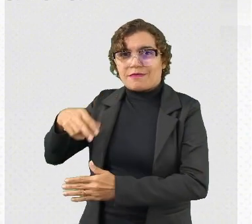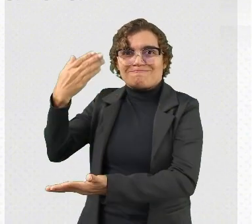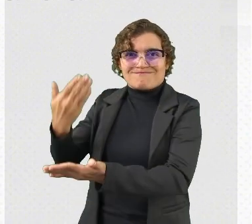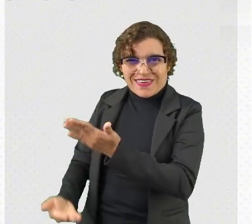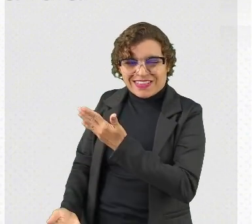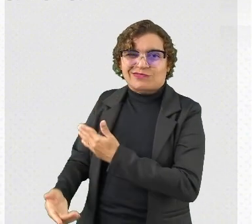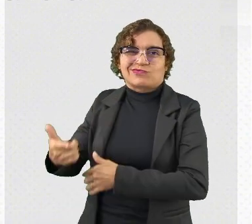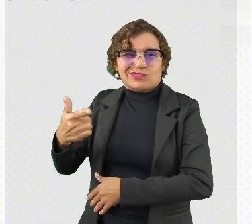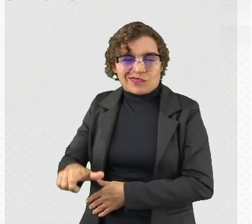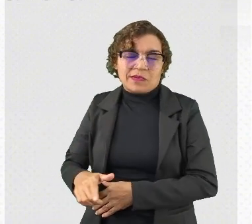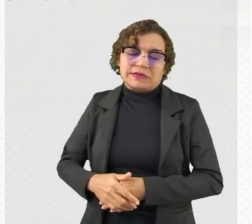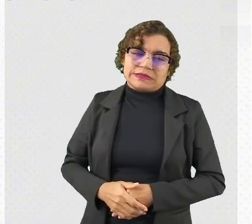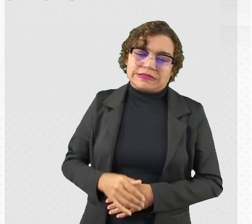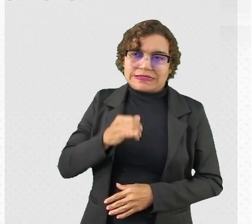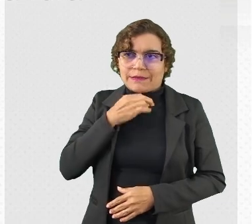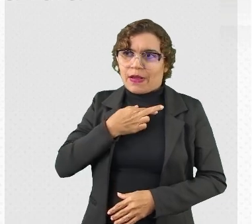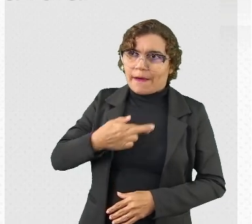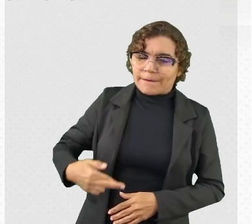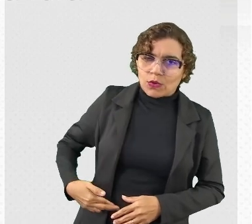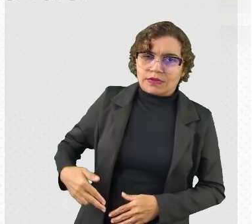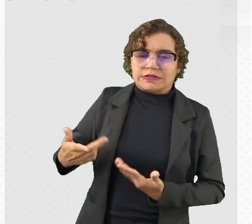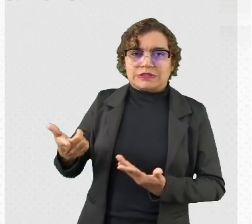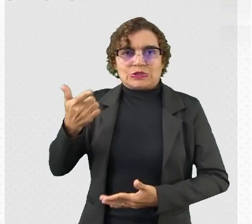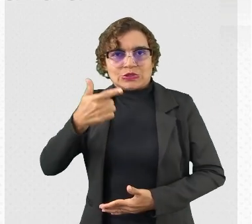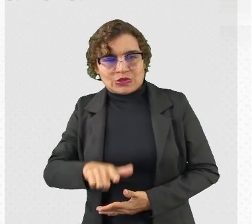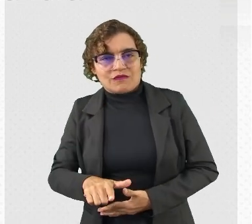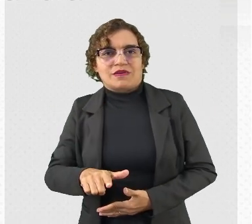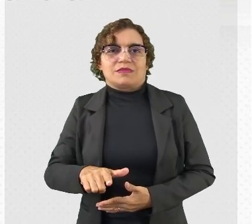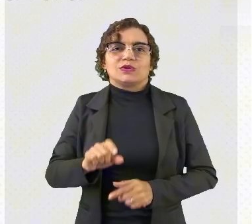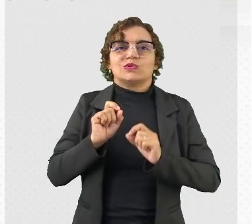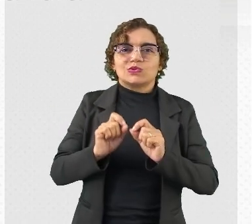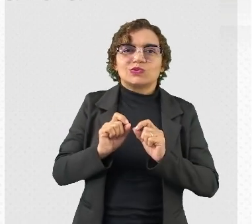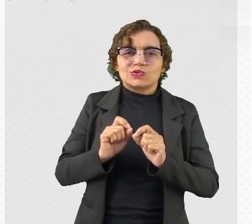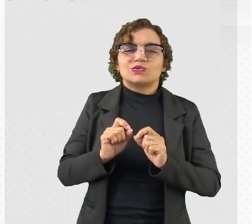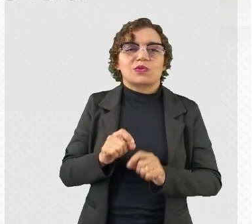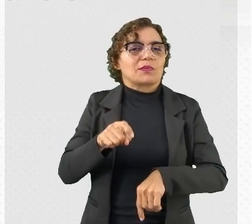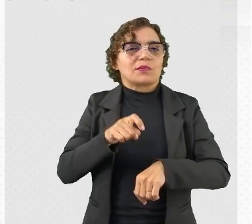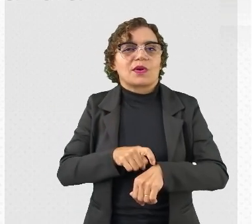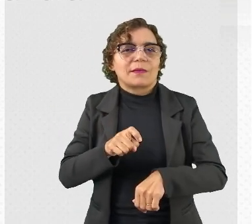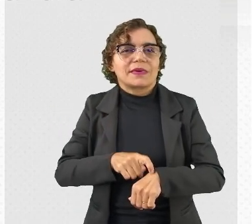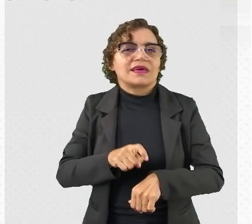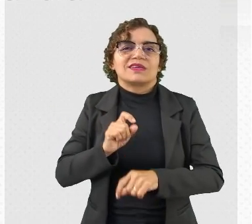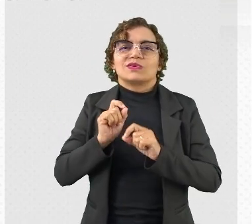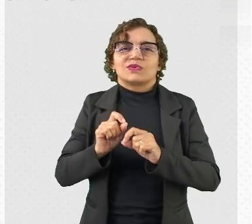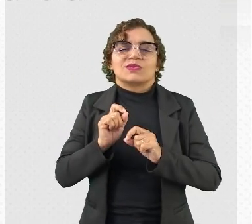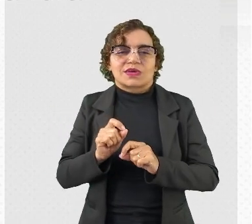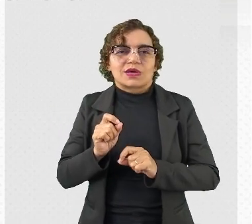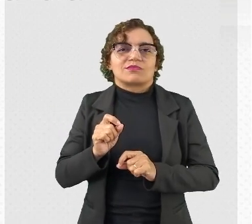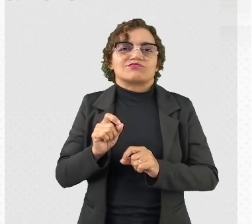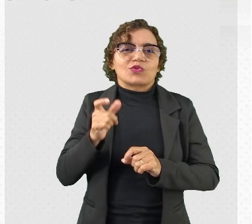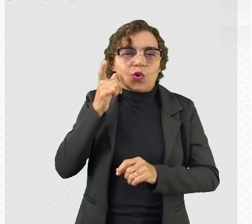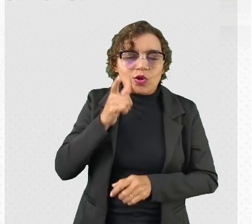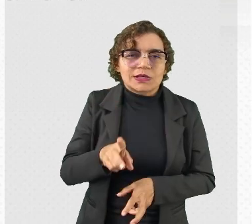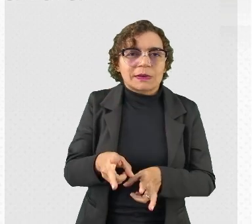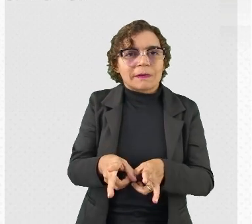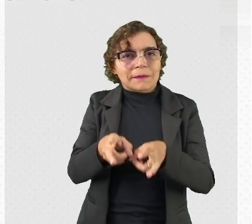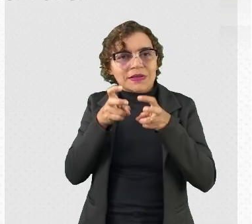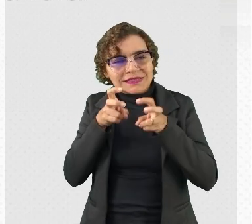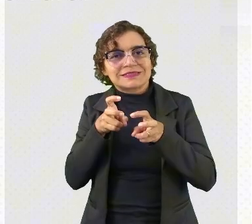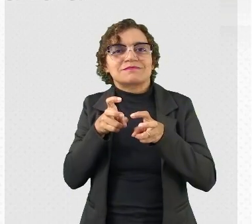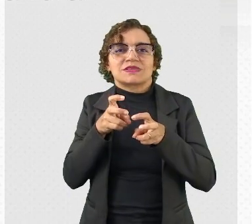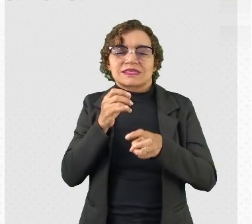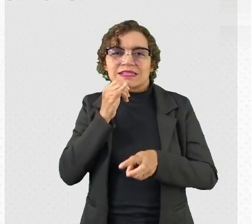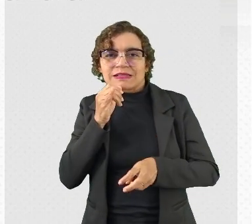derrubada. Então, olha só, mais um aspecto aqui, mais um momento em que a gente consegue identificar